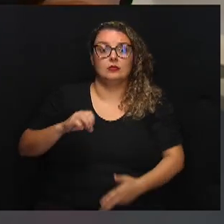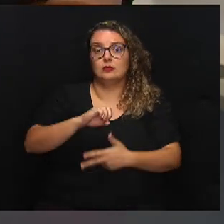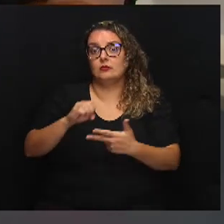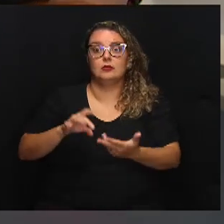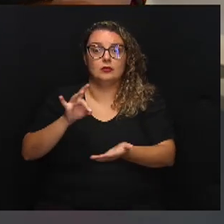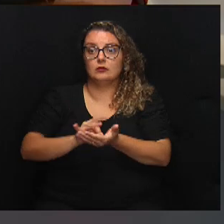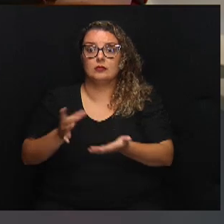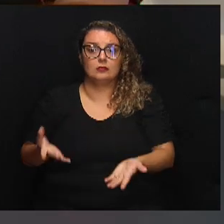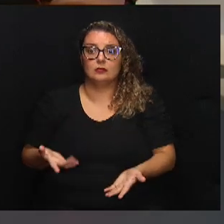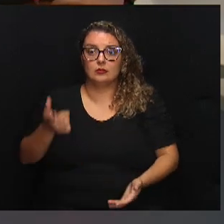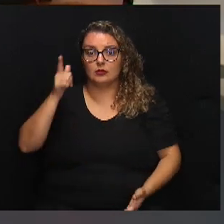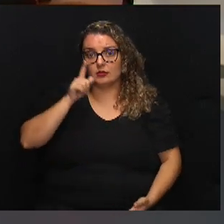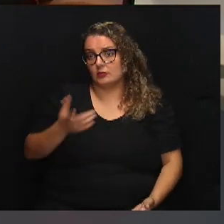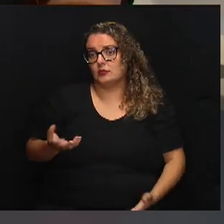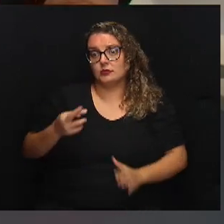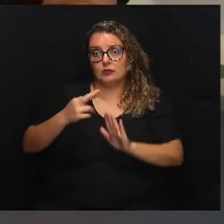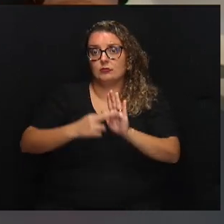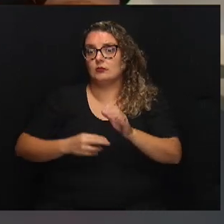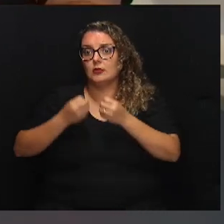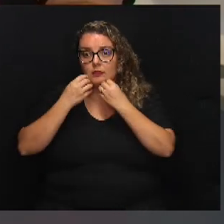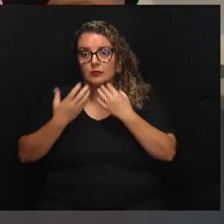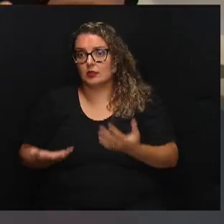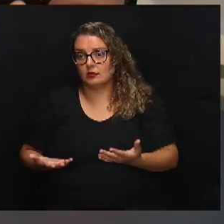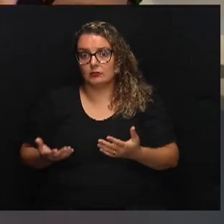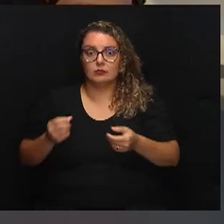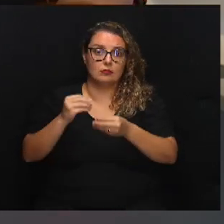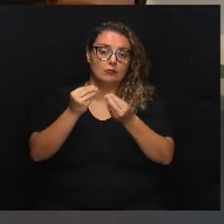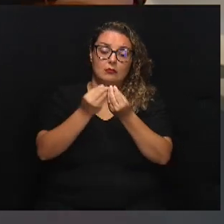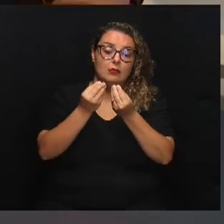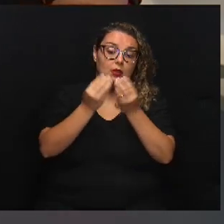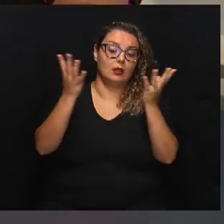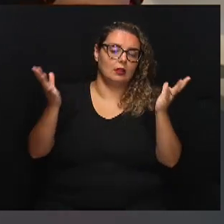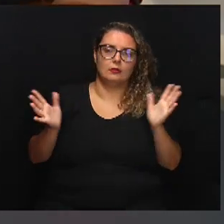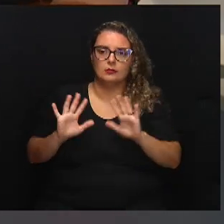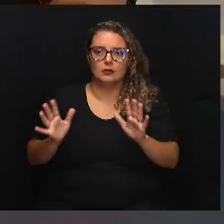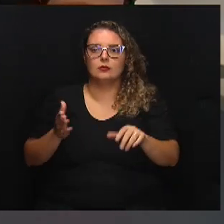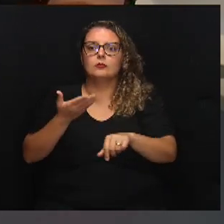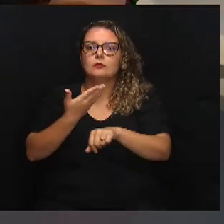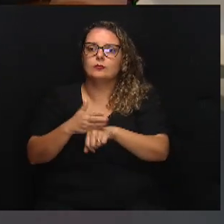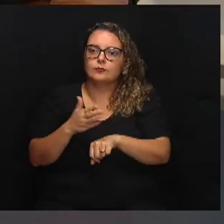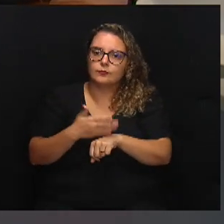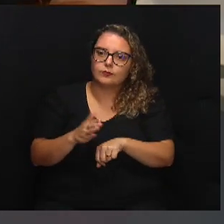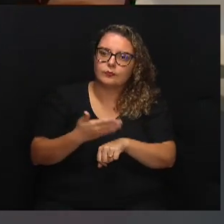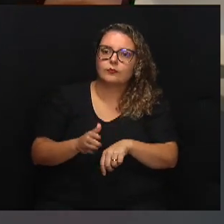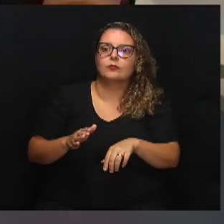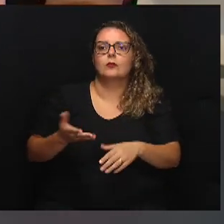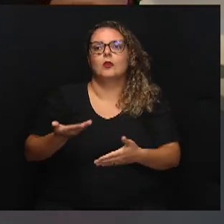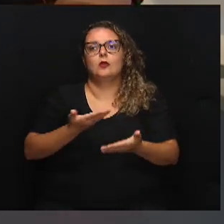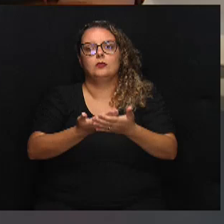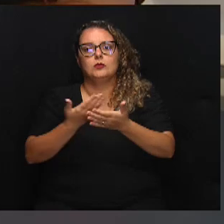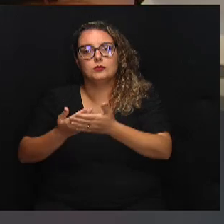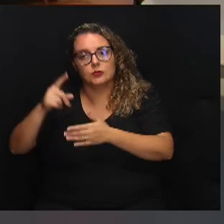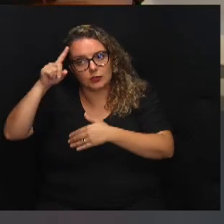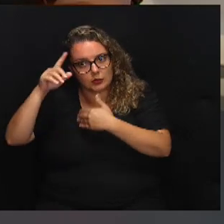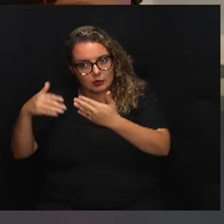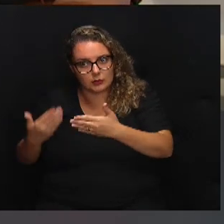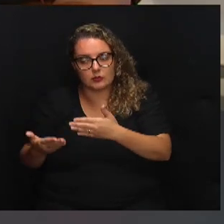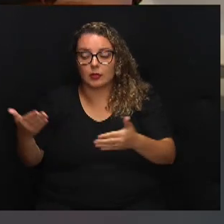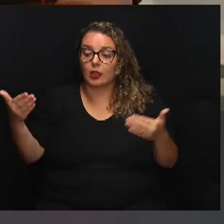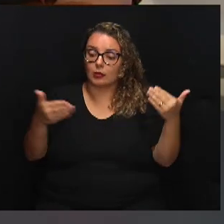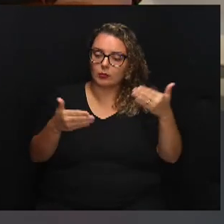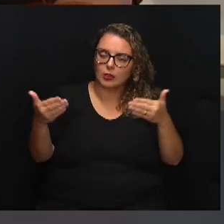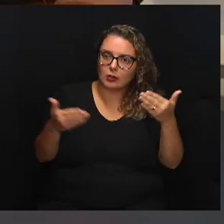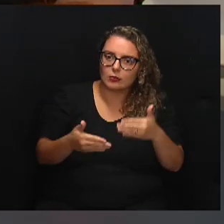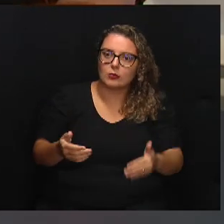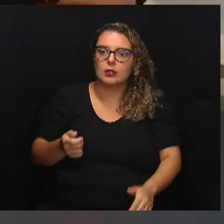para valer que você vai fazer uma redação boa milagrosamente. Então, o treino, o hábito, o estudo diário, a participação nas aulas